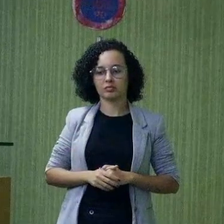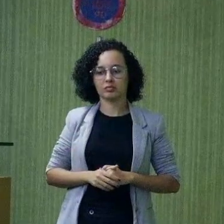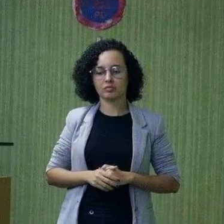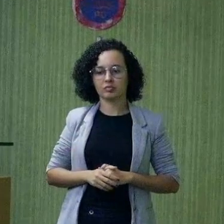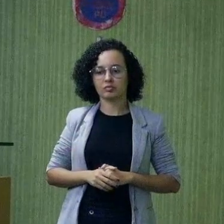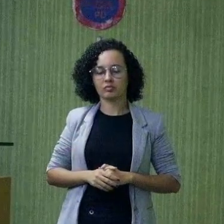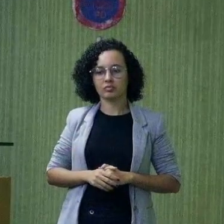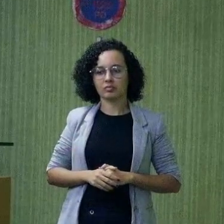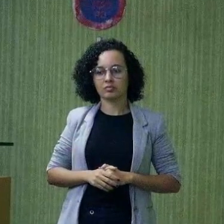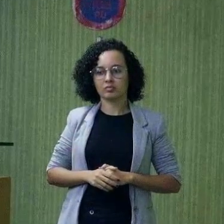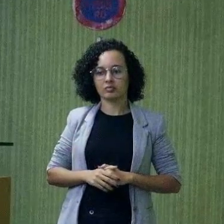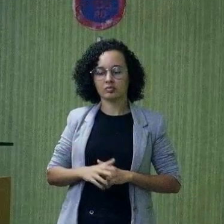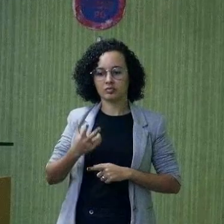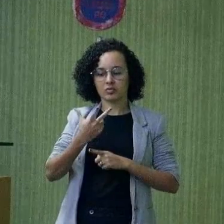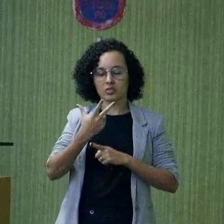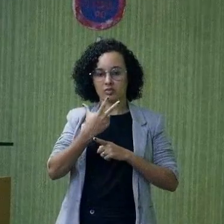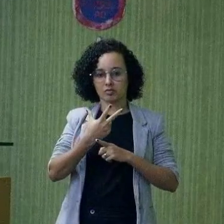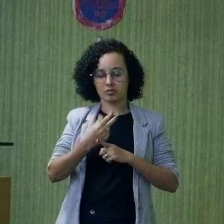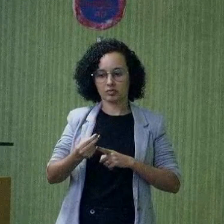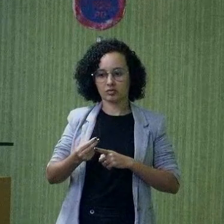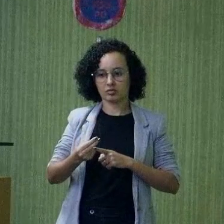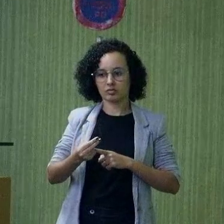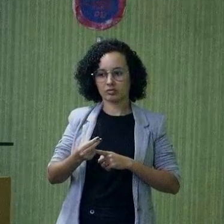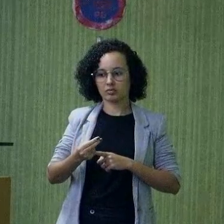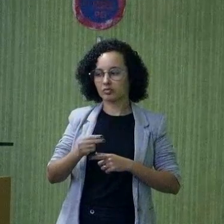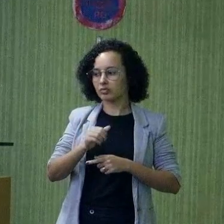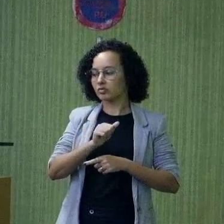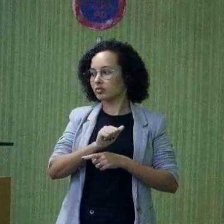e a grande vencedora alfabetização